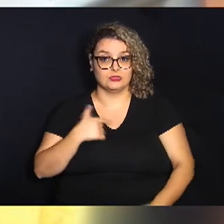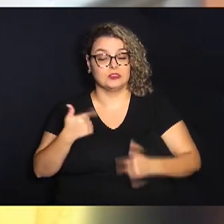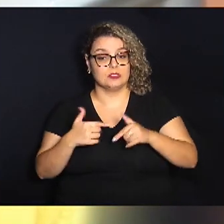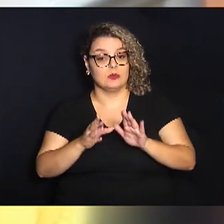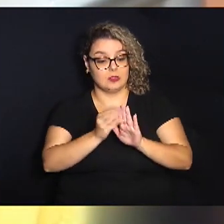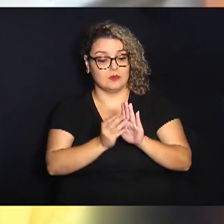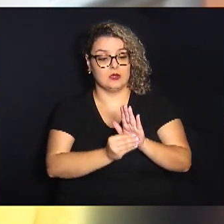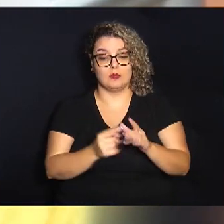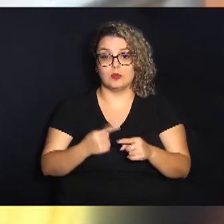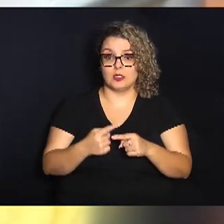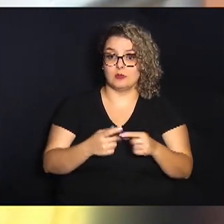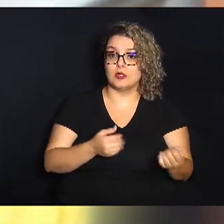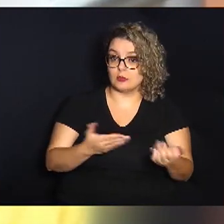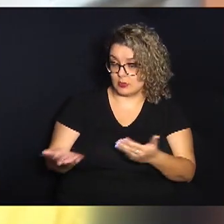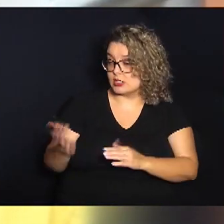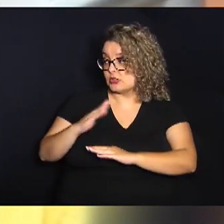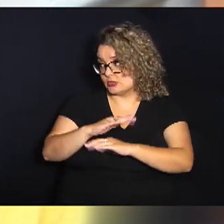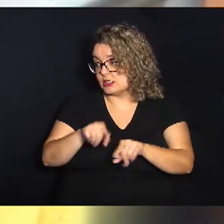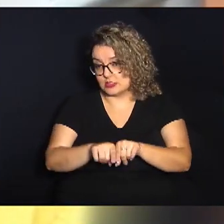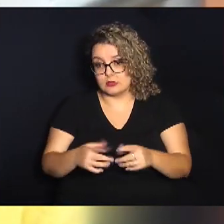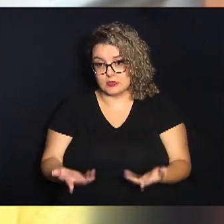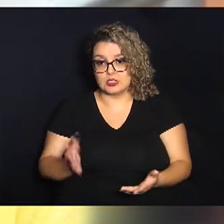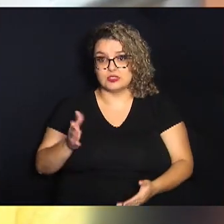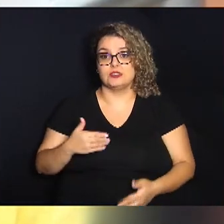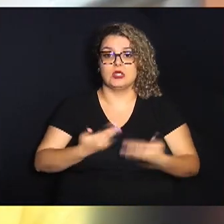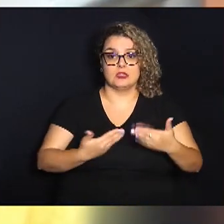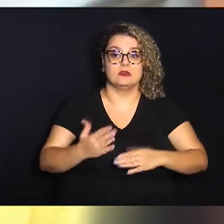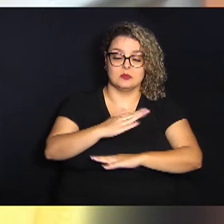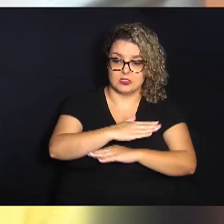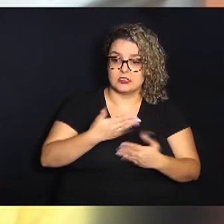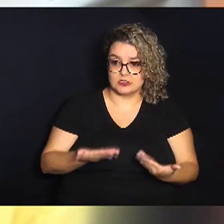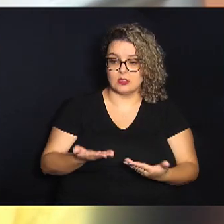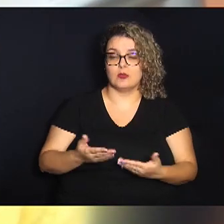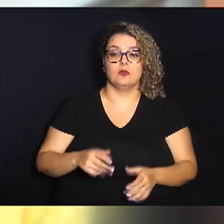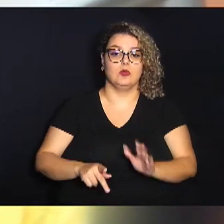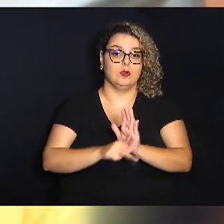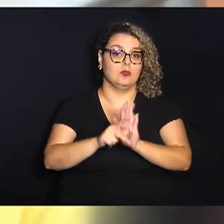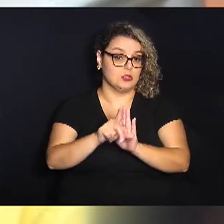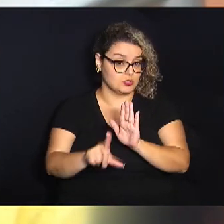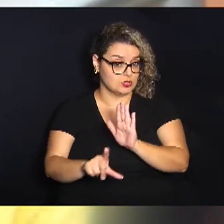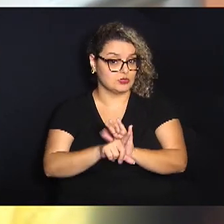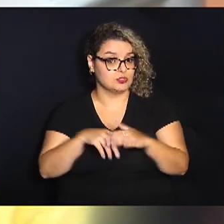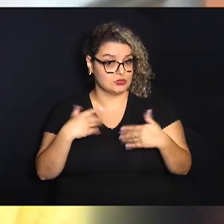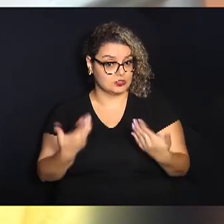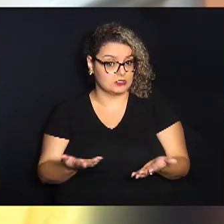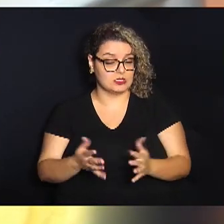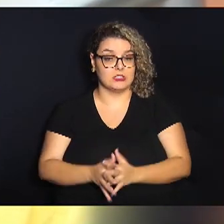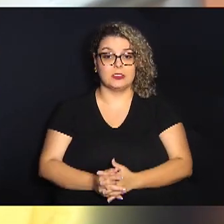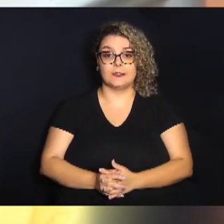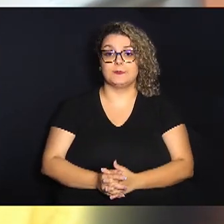nós apresentamos na casa, inclusive, já está em tramitação, um projeto de lei que